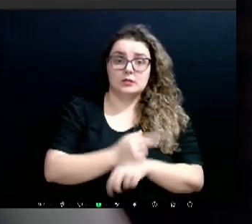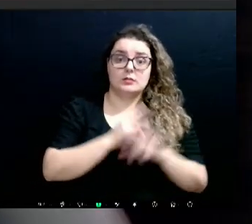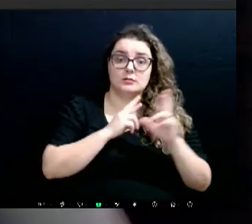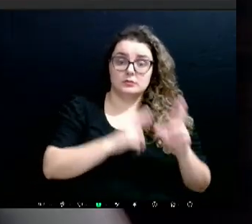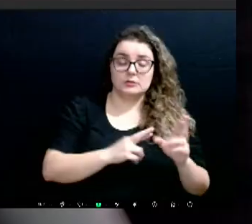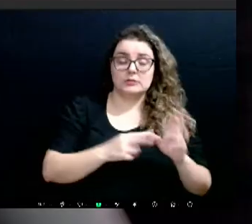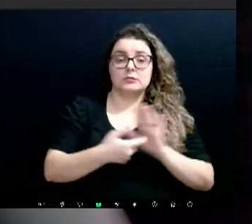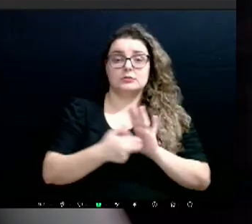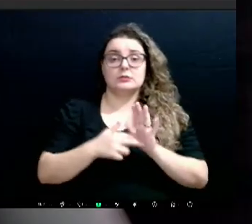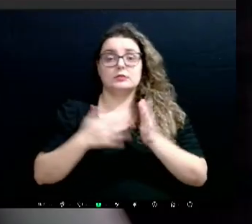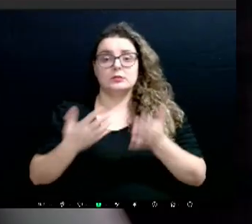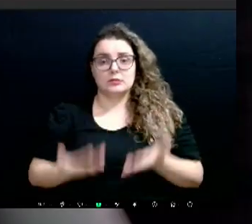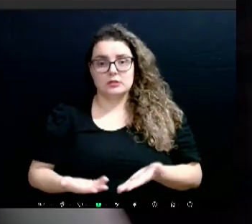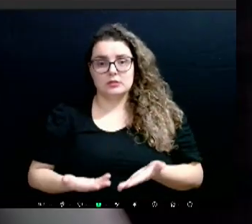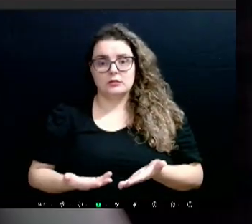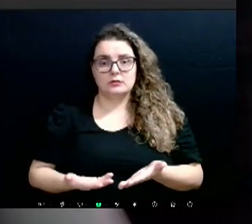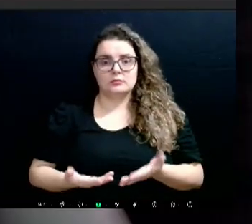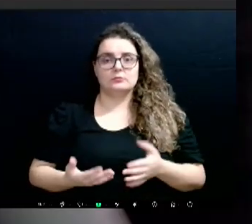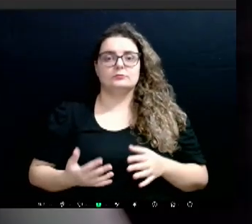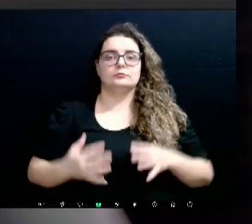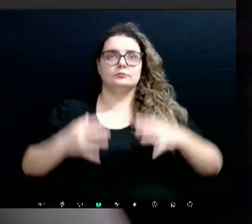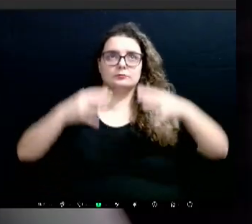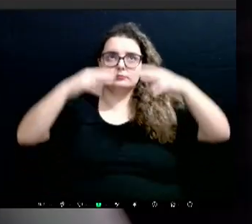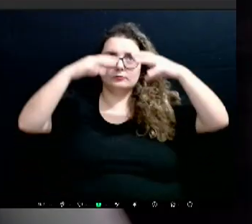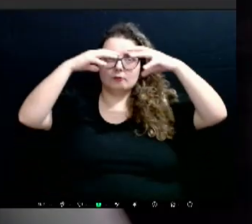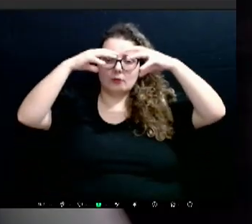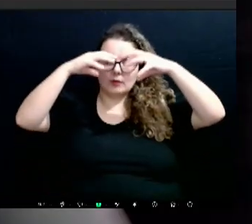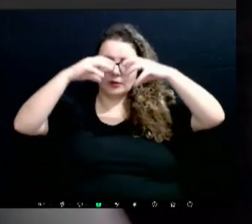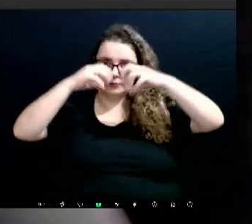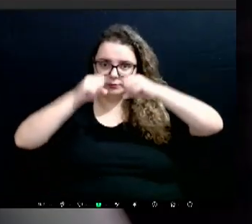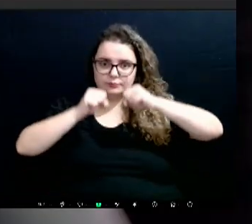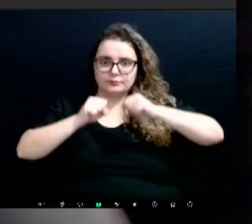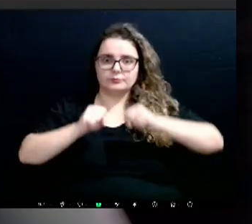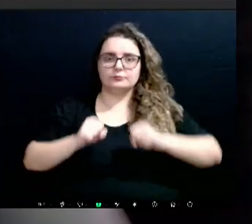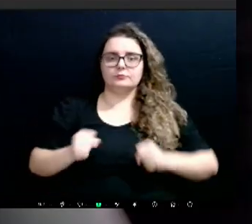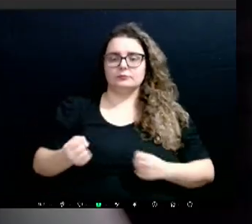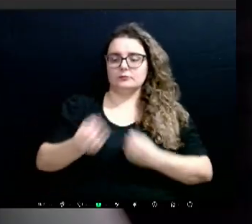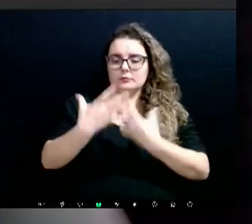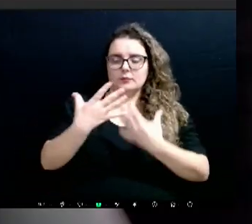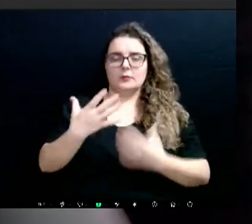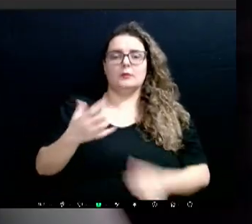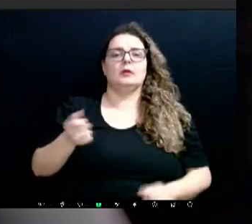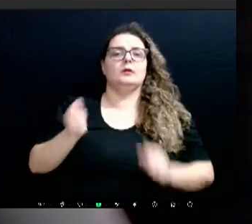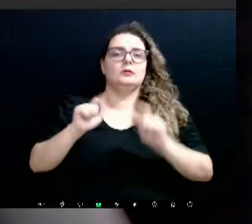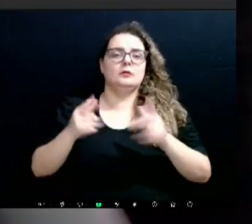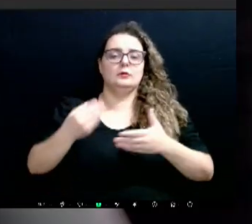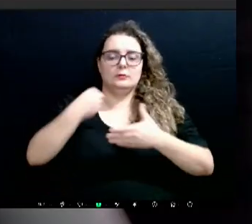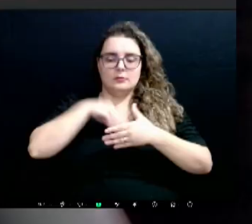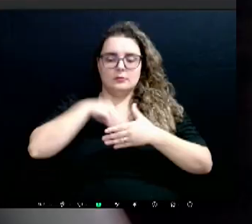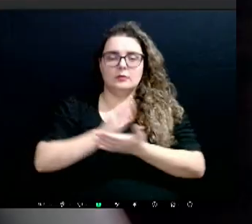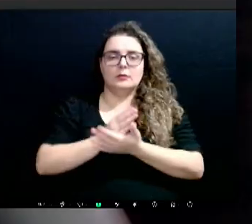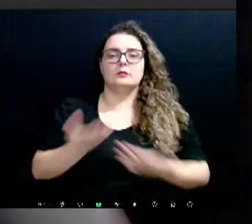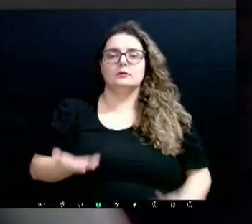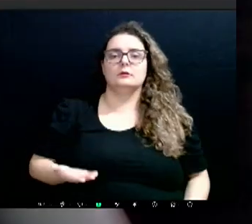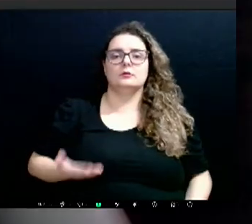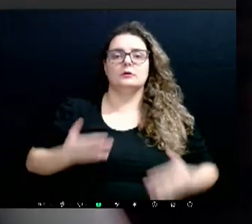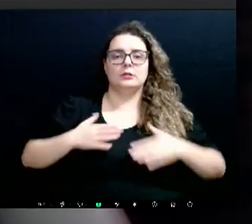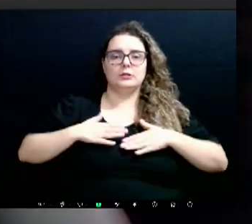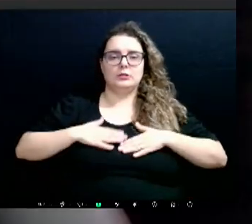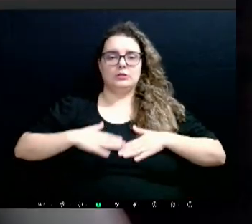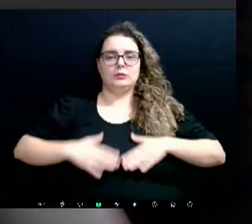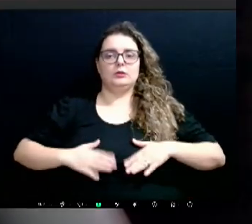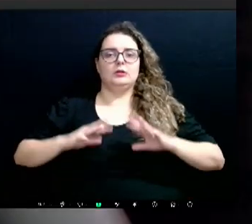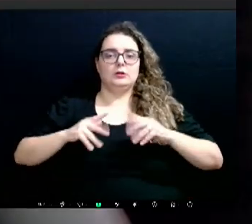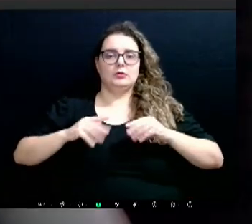que toda a luz, aquela luz azul vai deixar de entrar no seu sistema, e aí você já vai acalmando, e todo o seu corpo ele começa